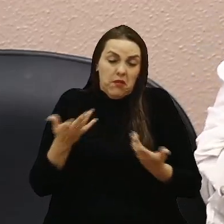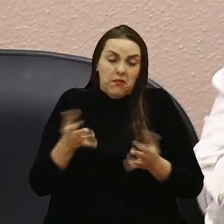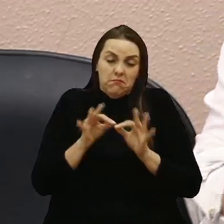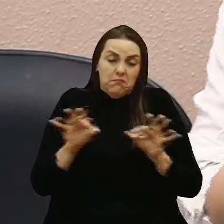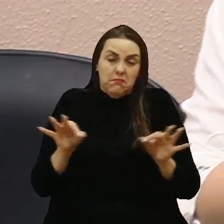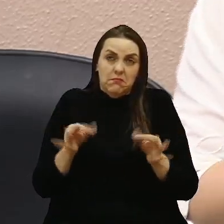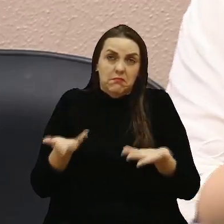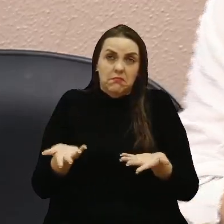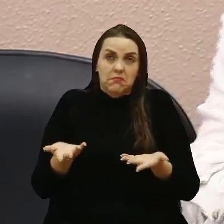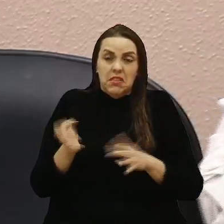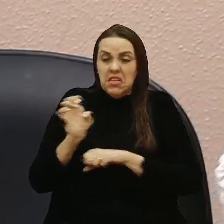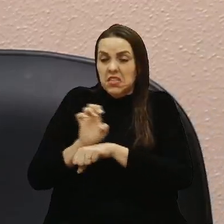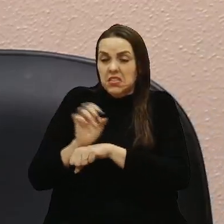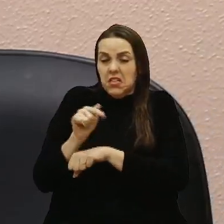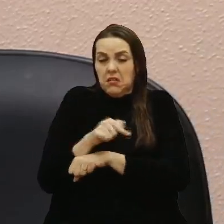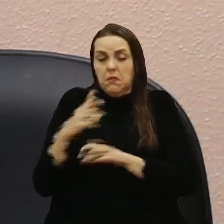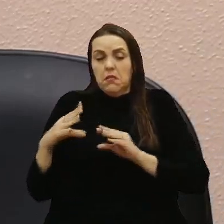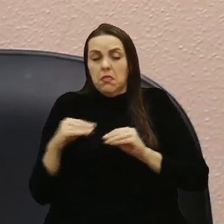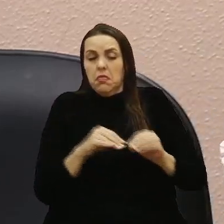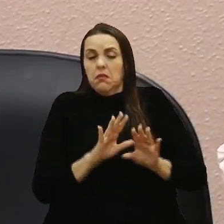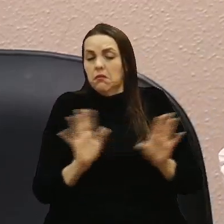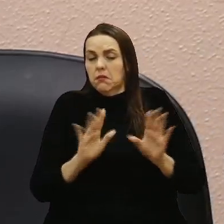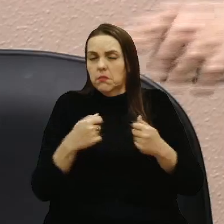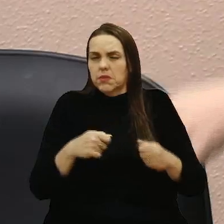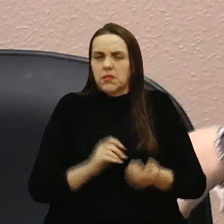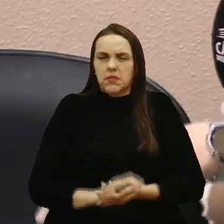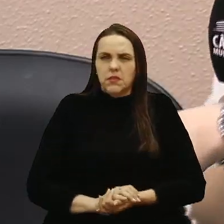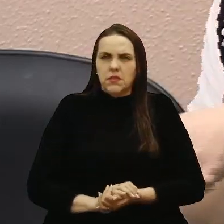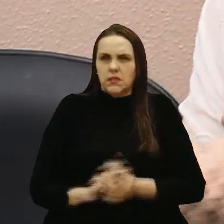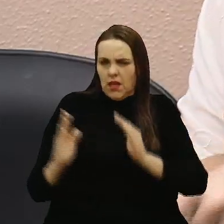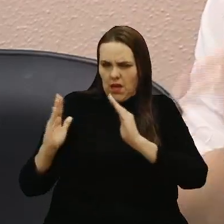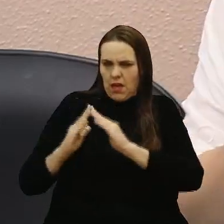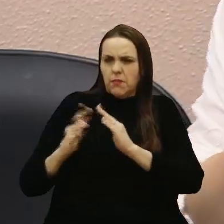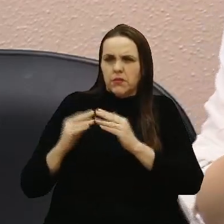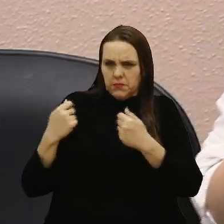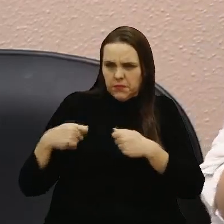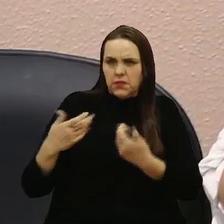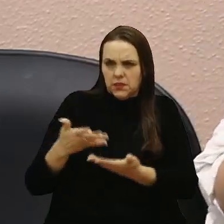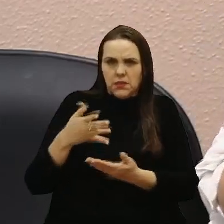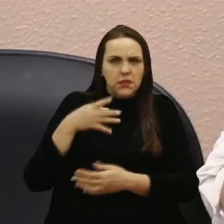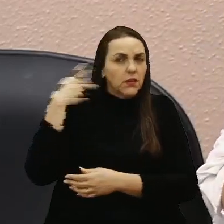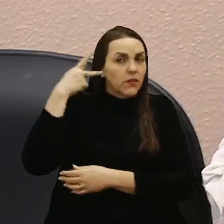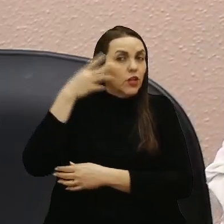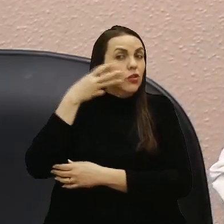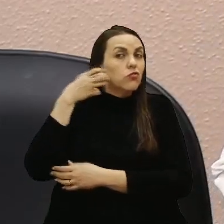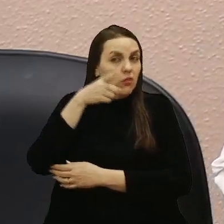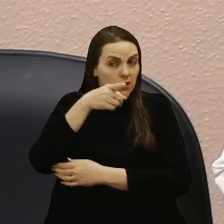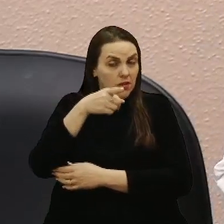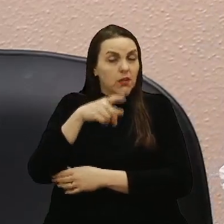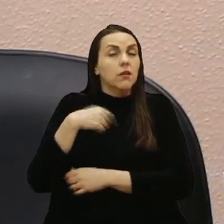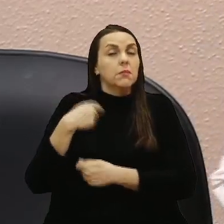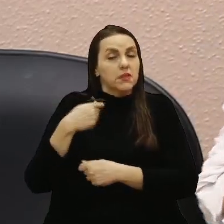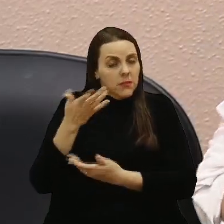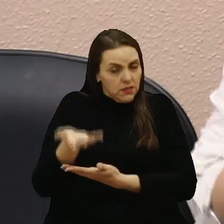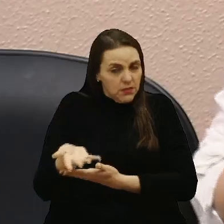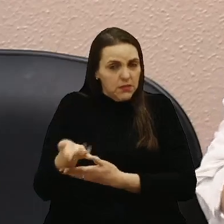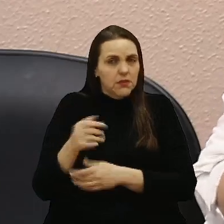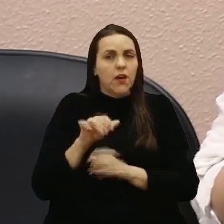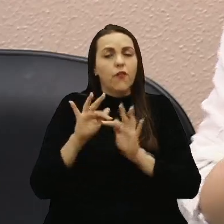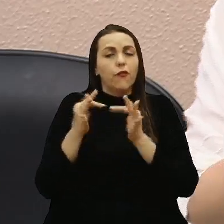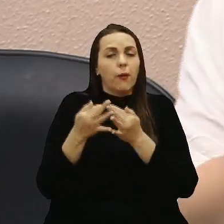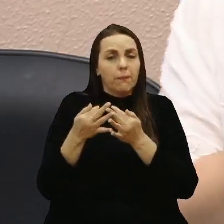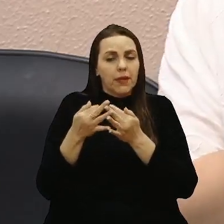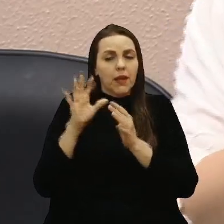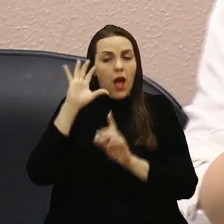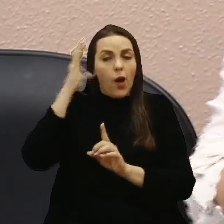Estado acredita que não deve intervir. Então, nesse caso, sim, a habitação precisa, vereador Jack, intervir para as famílias que foram atingidas,